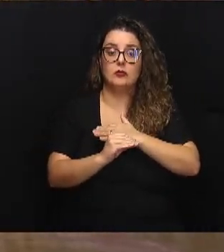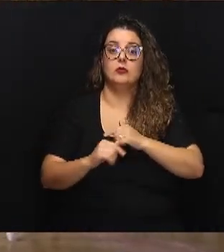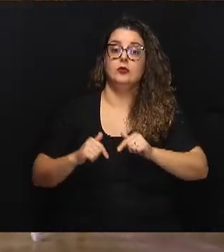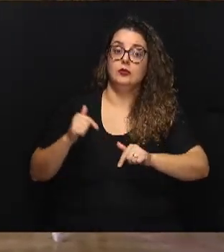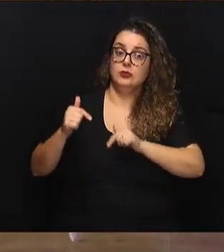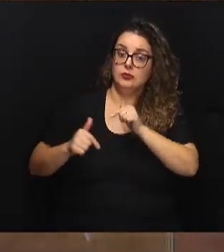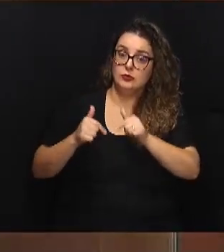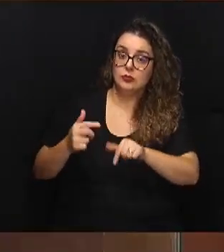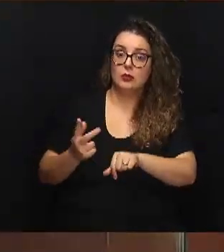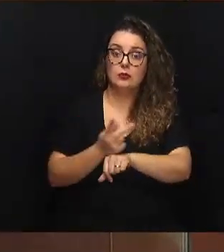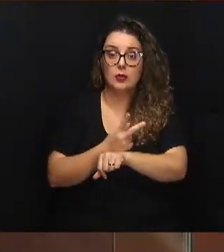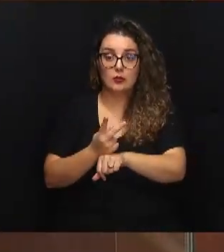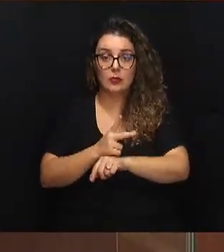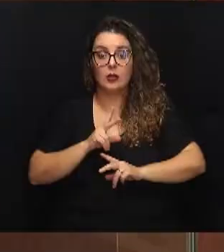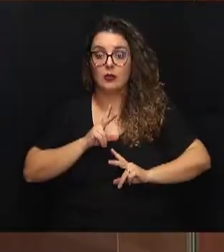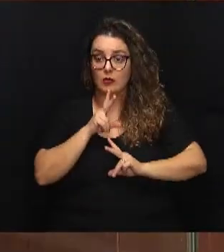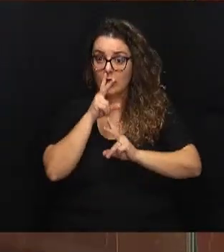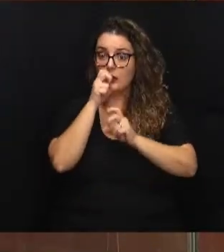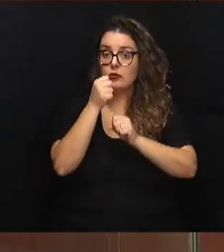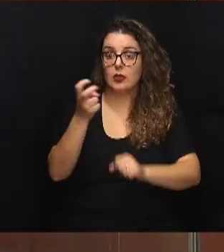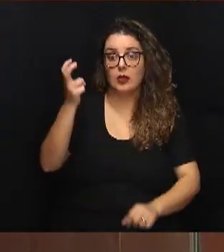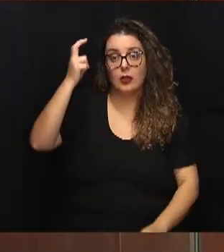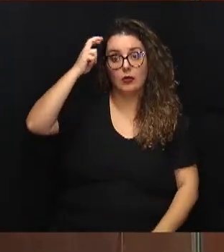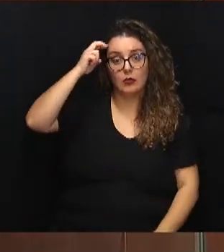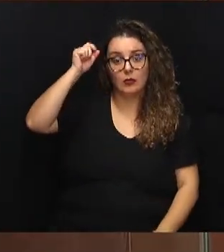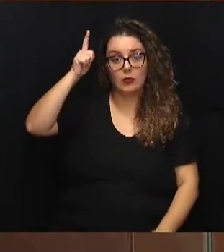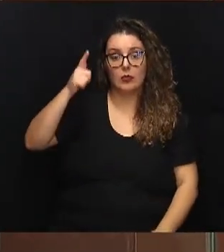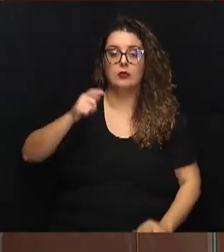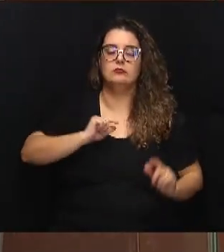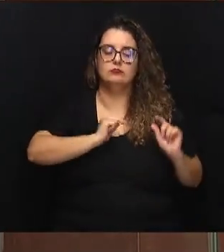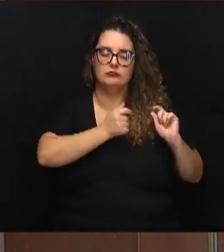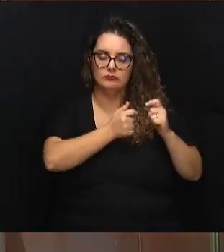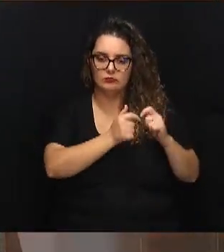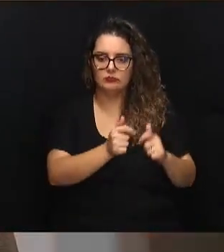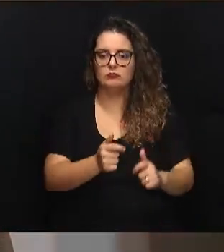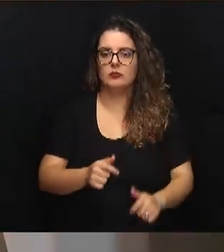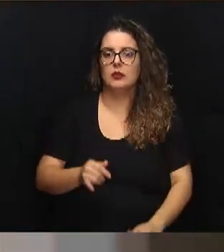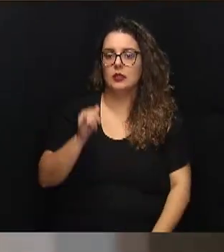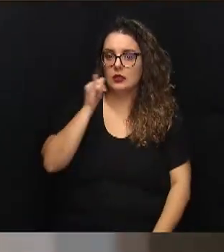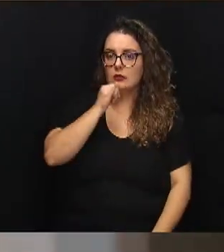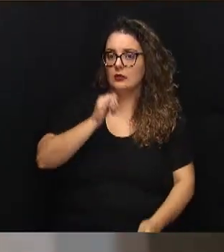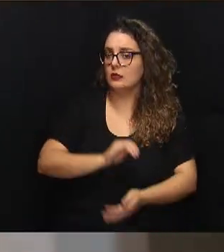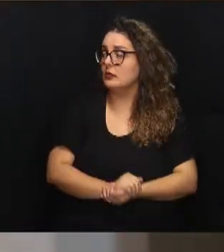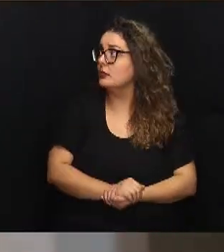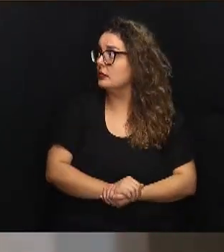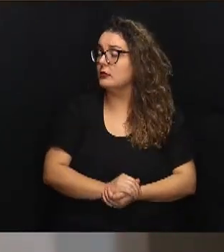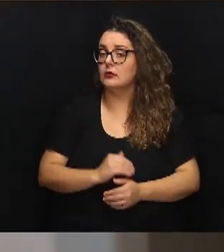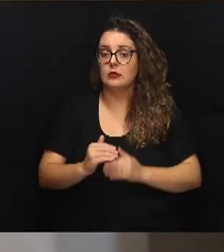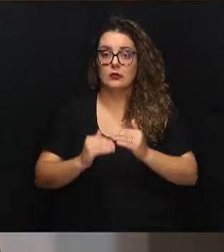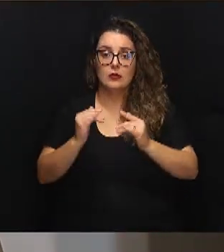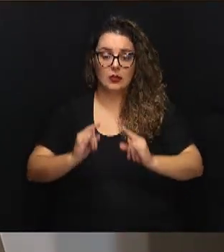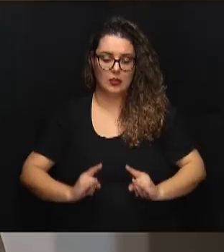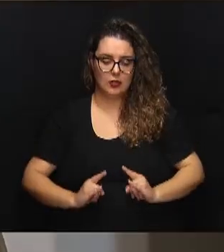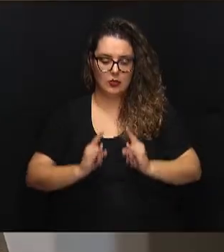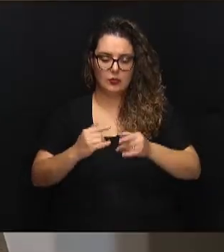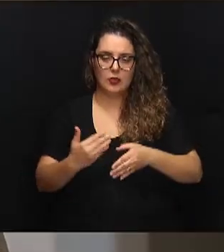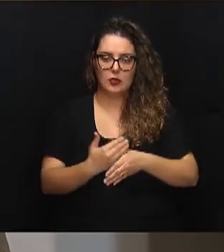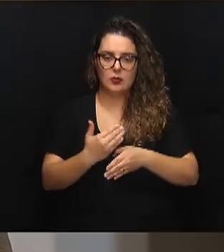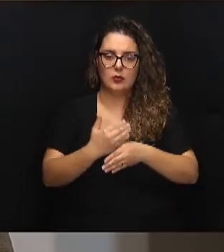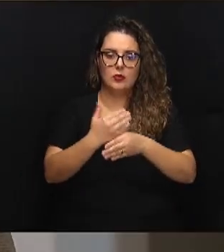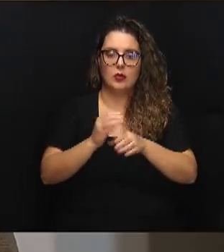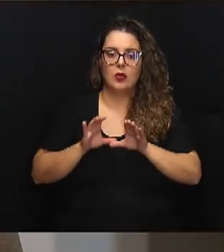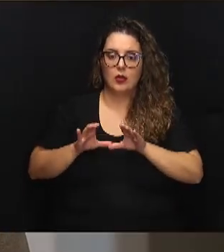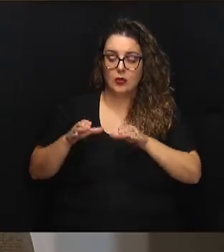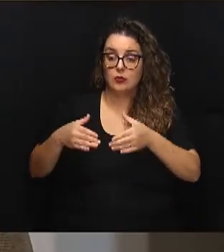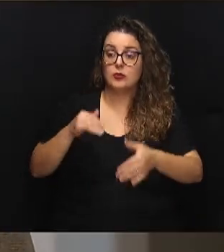trabalhos que buscam fortalecer a cultura e as tradições da Itália. A construção do prédio se deve a um grupo